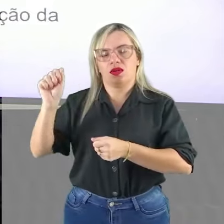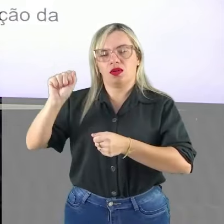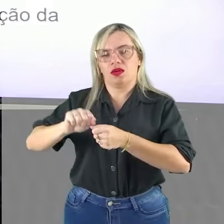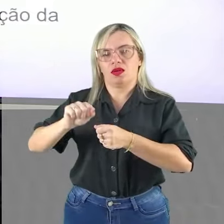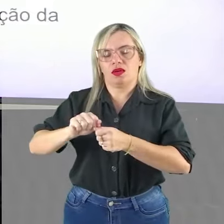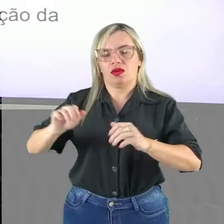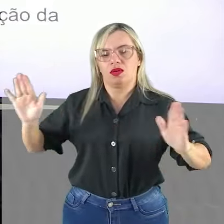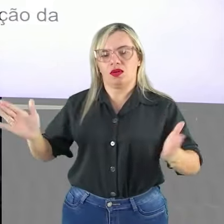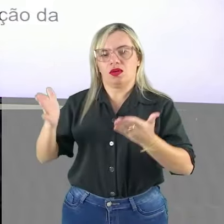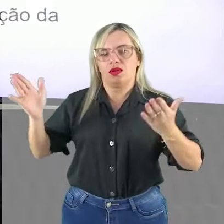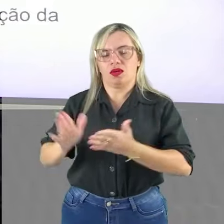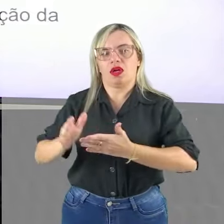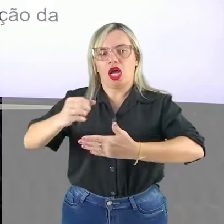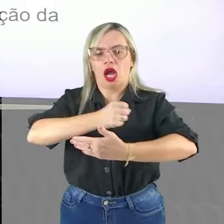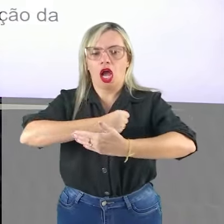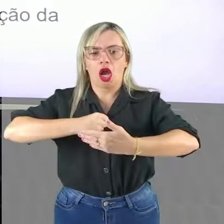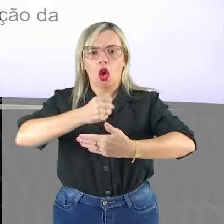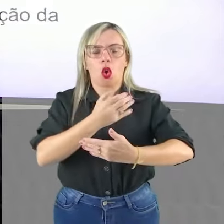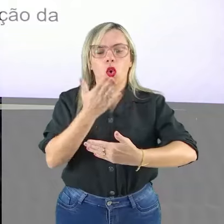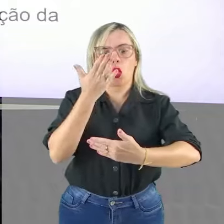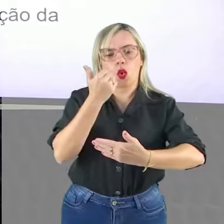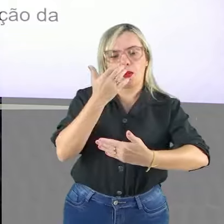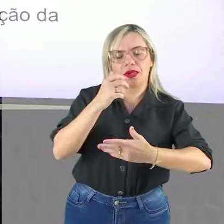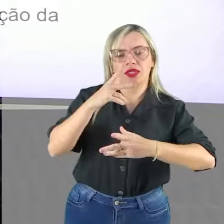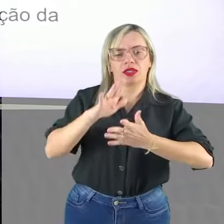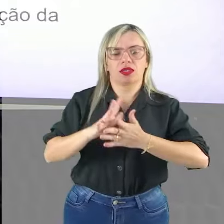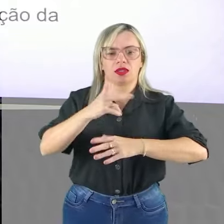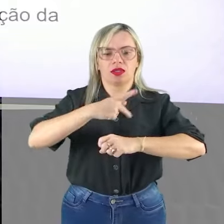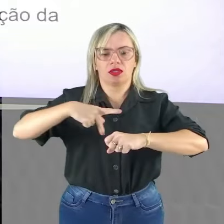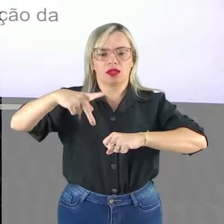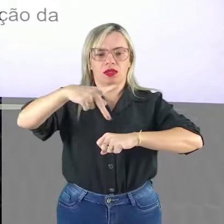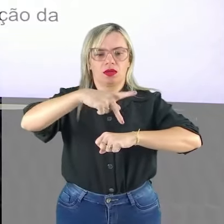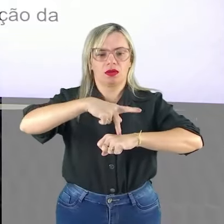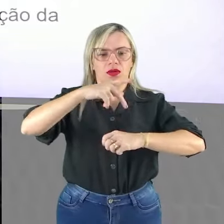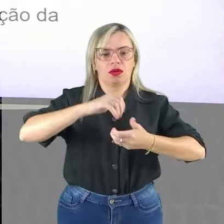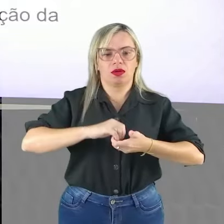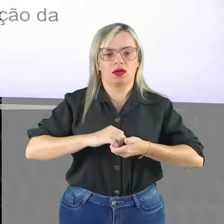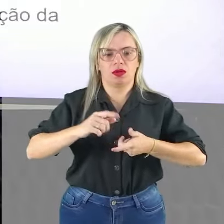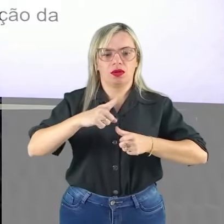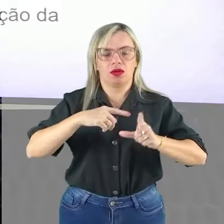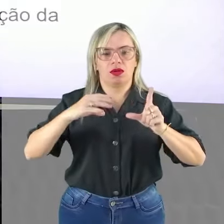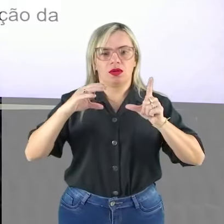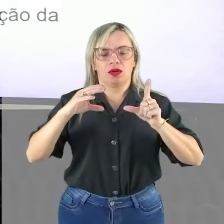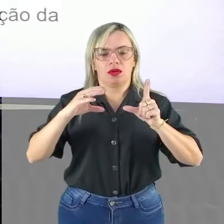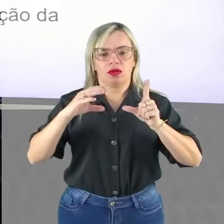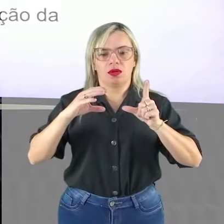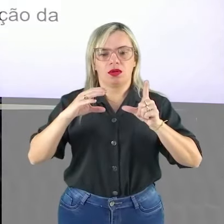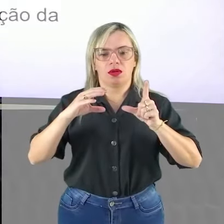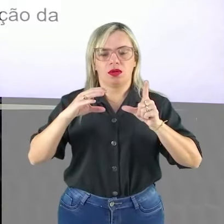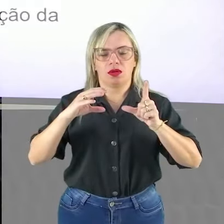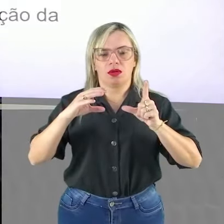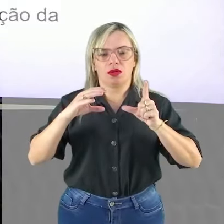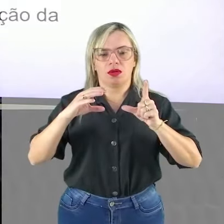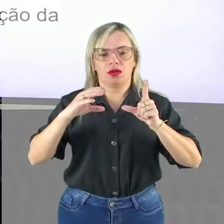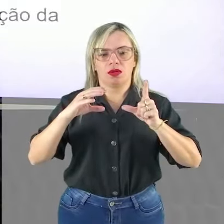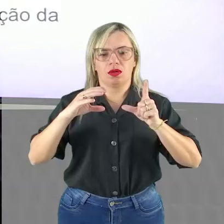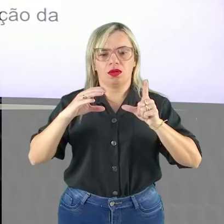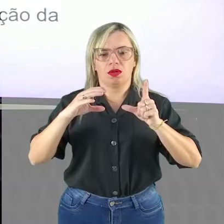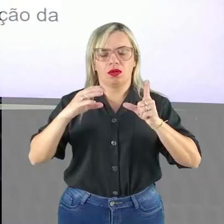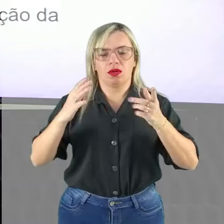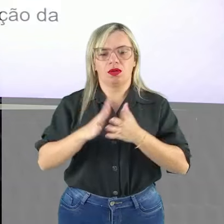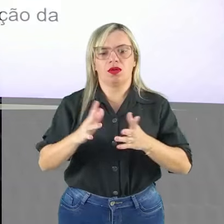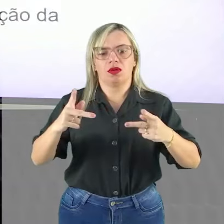enaltecendo a gastronomia tá variedade de pratos na gastronomia espanhola ele fala de pratos da